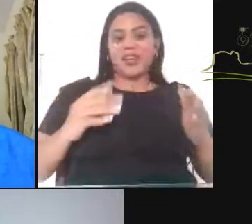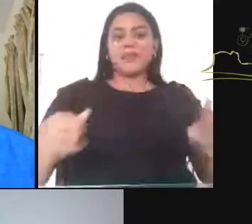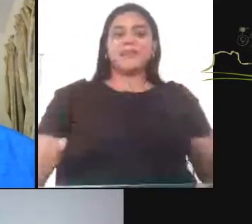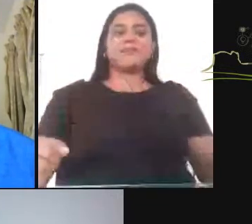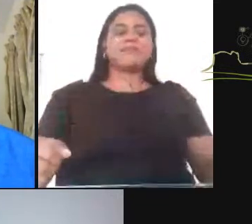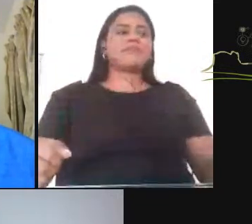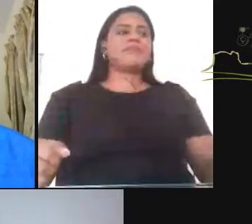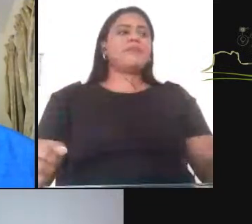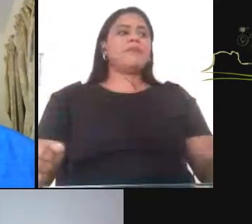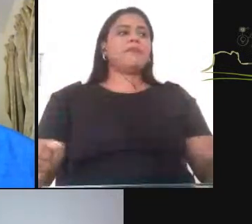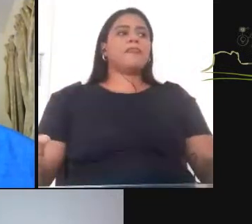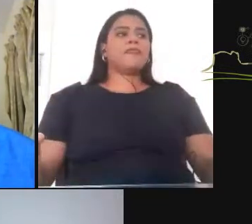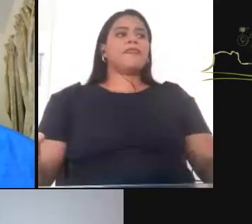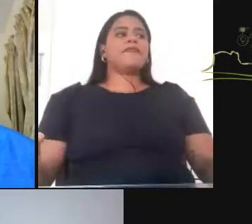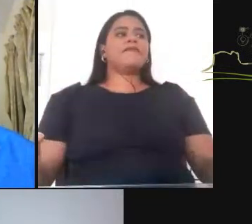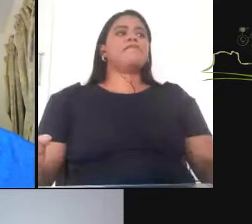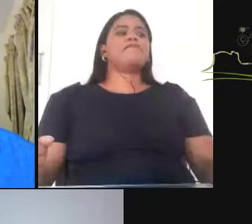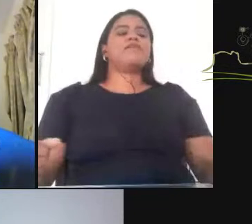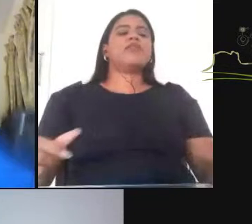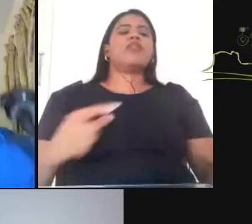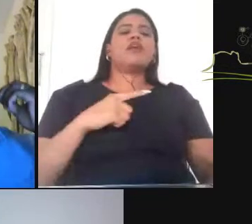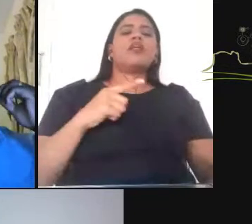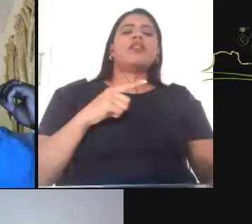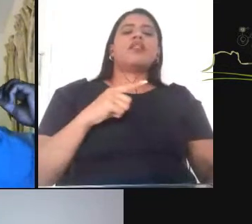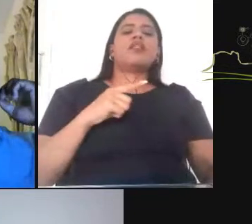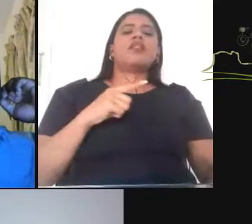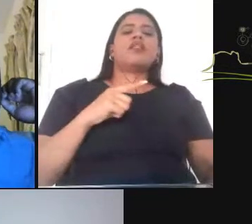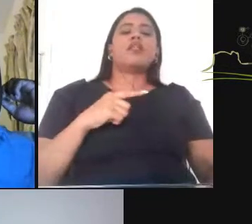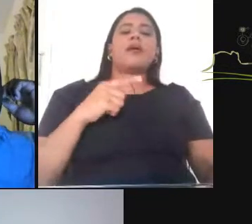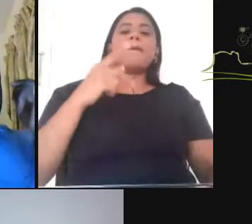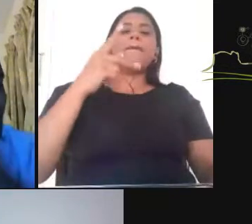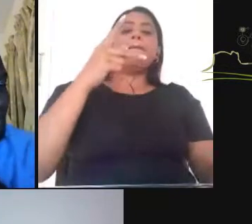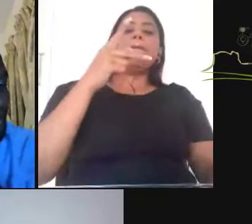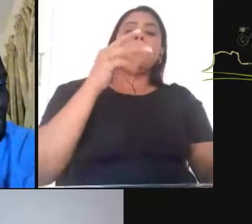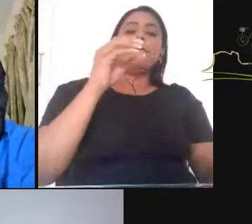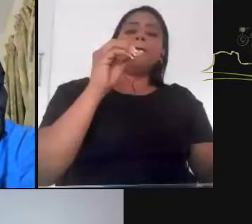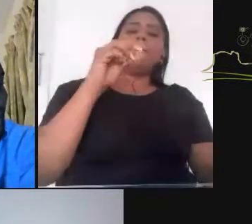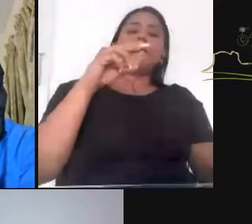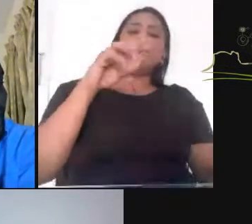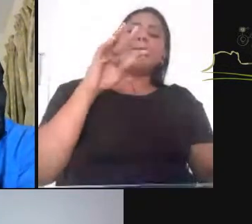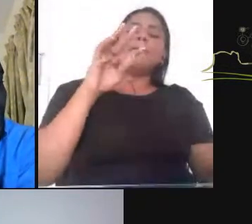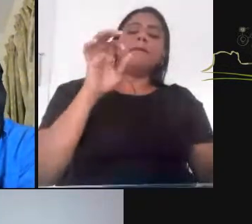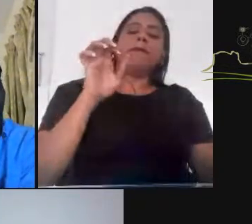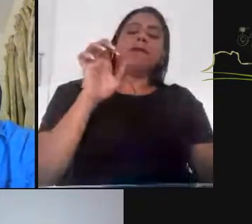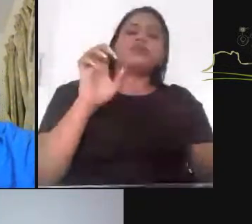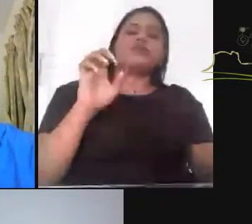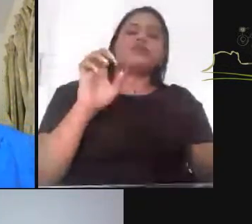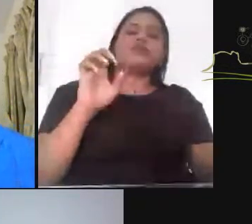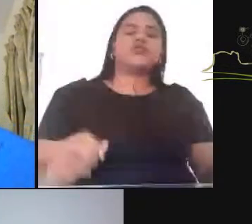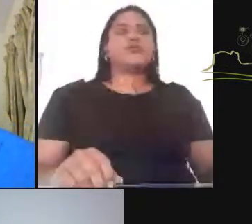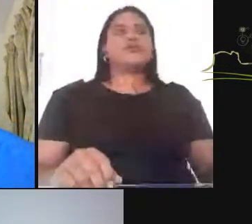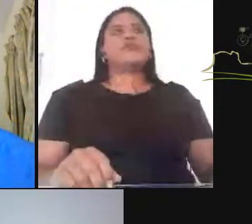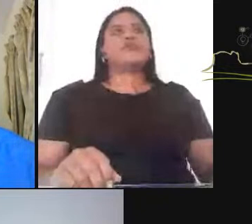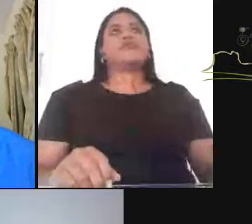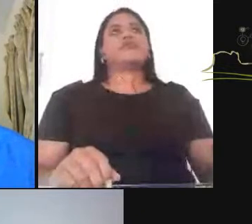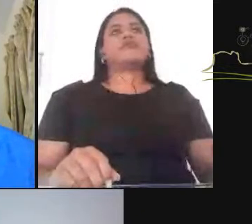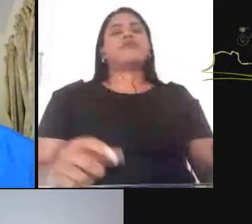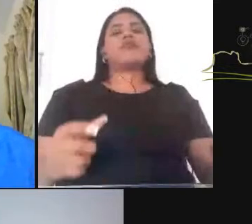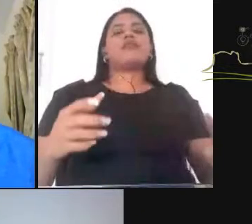calhar, fazer uma ponte com o que disse a Lica, quando ela fala